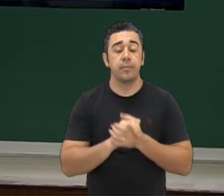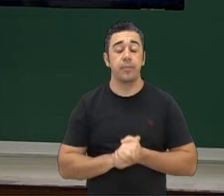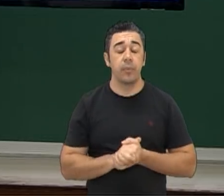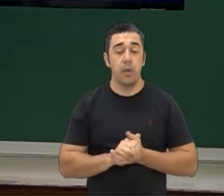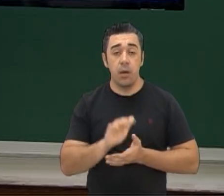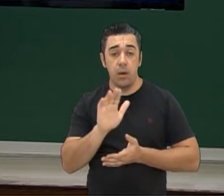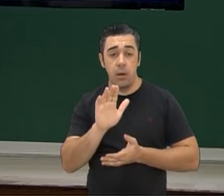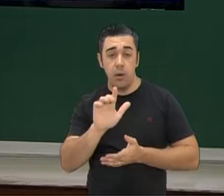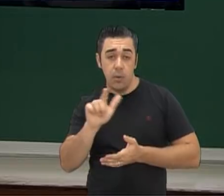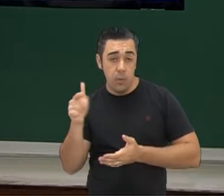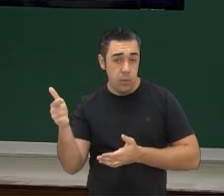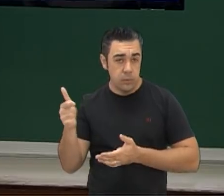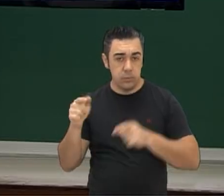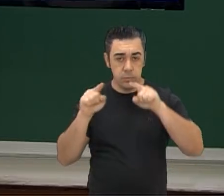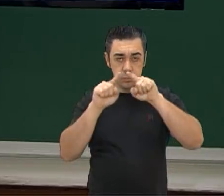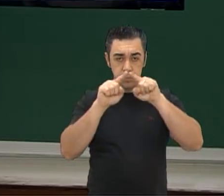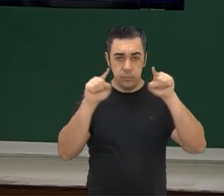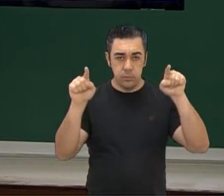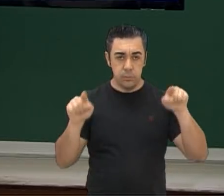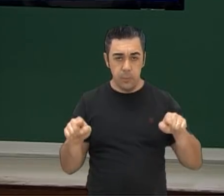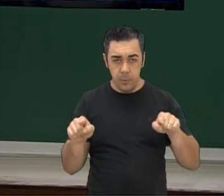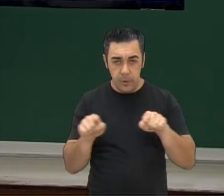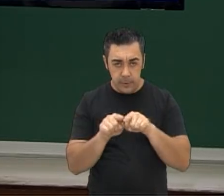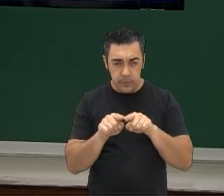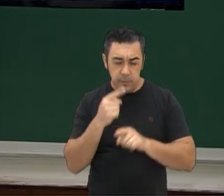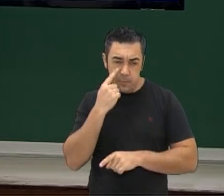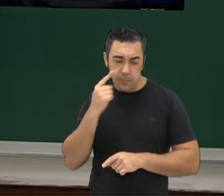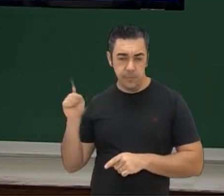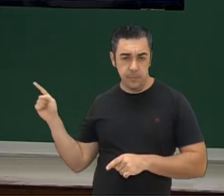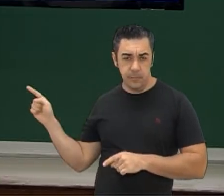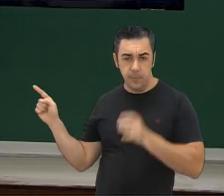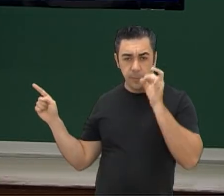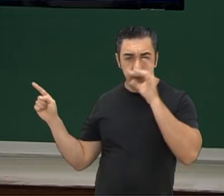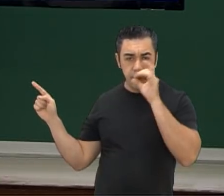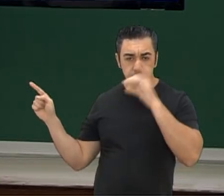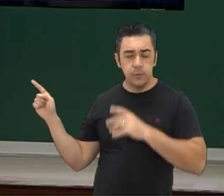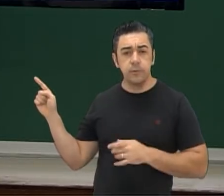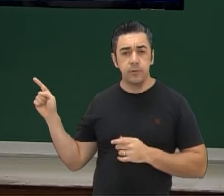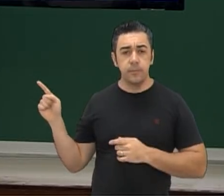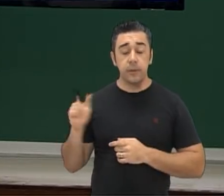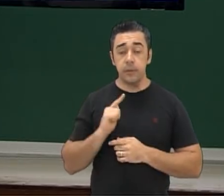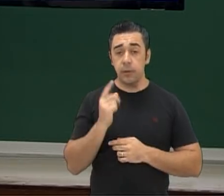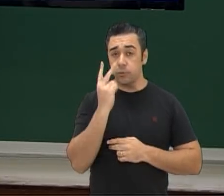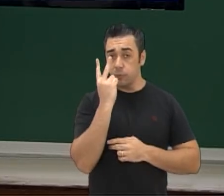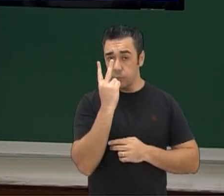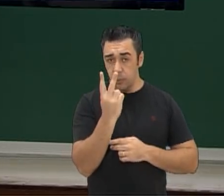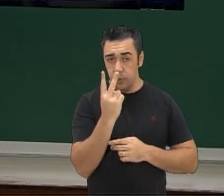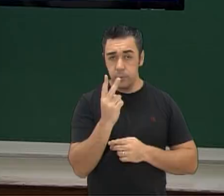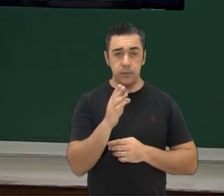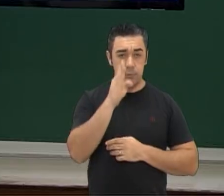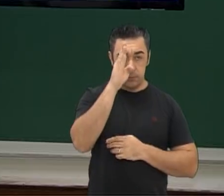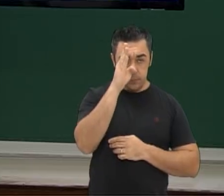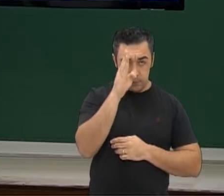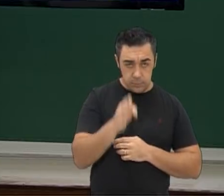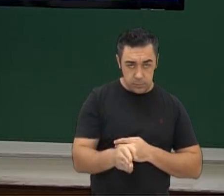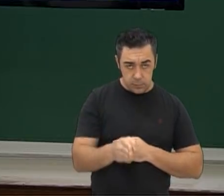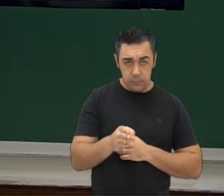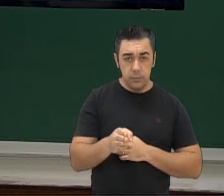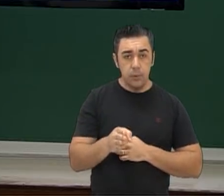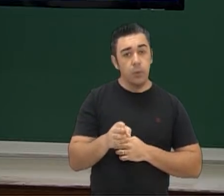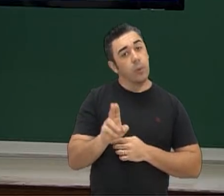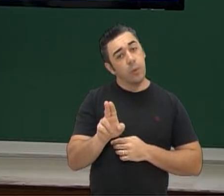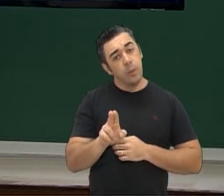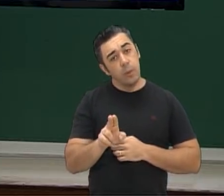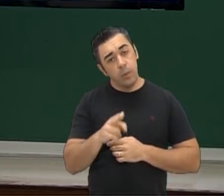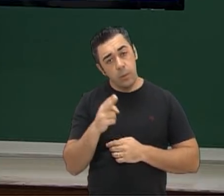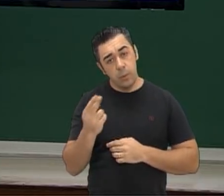igual. Já na outra figura, nessa figura verde, você tem dois eixos de simetria. Traçando um